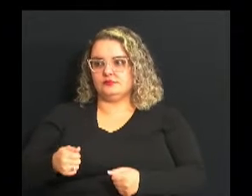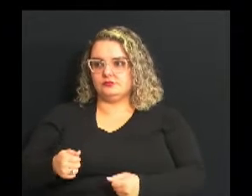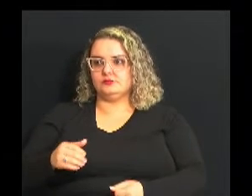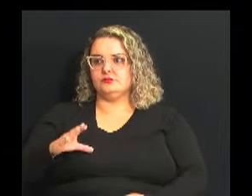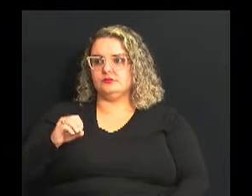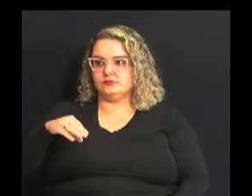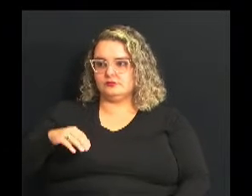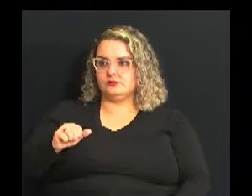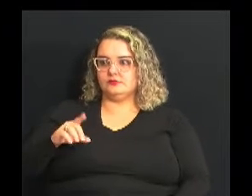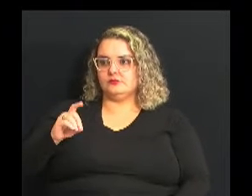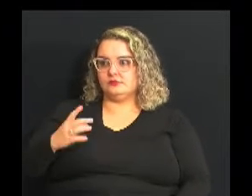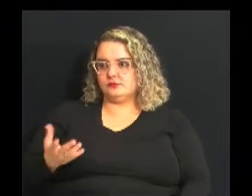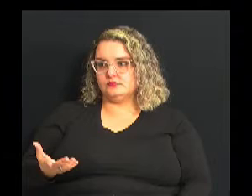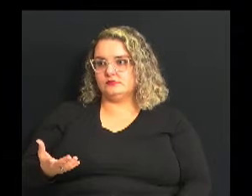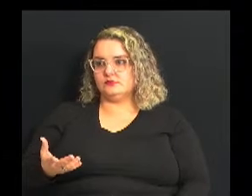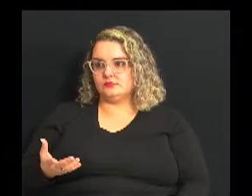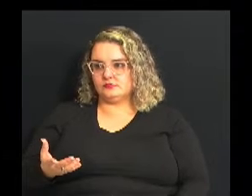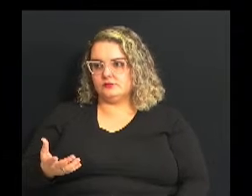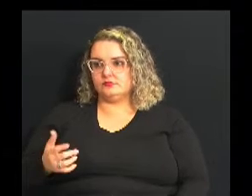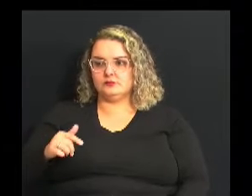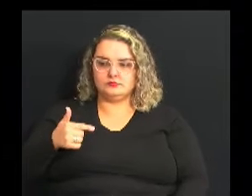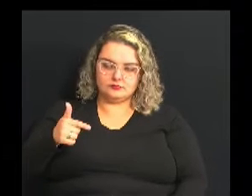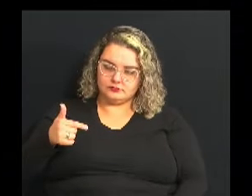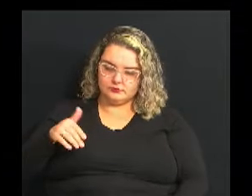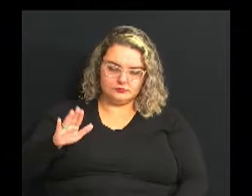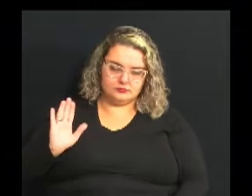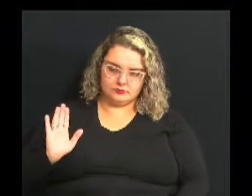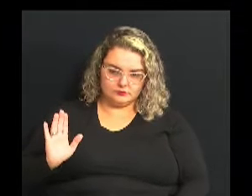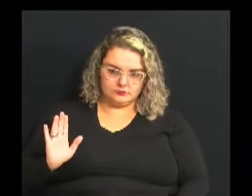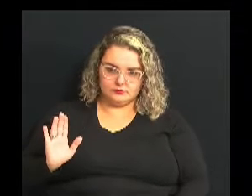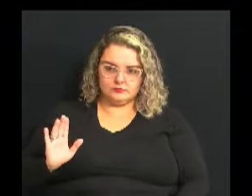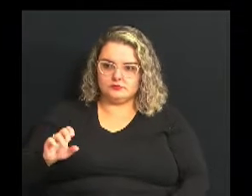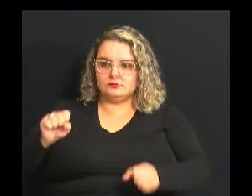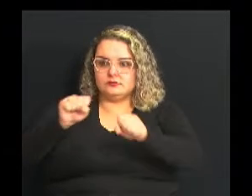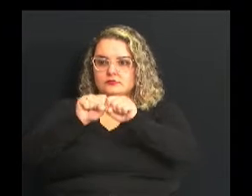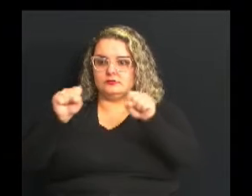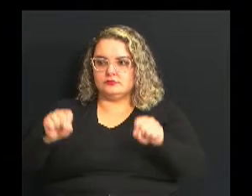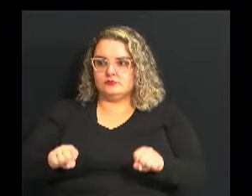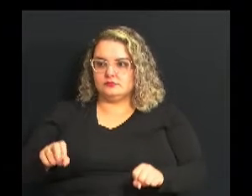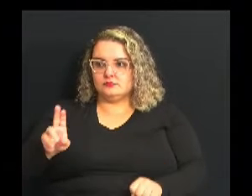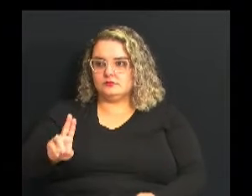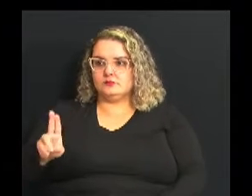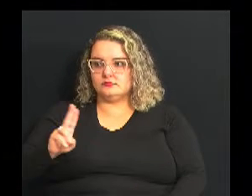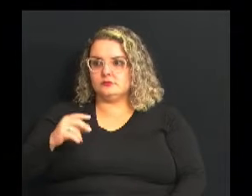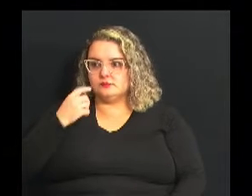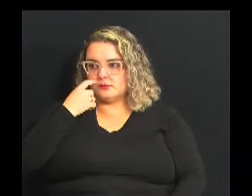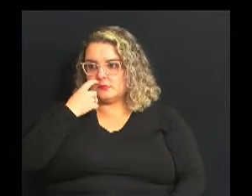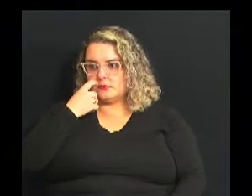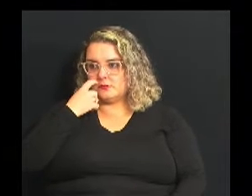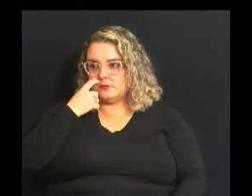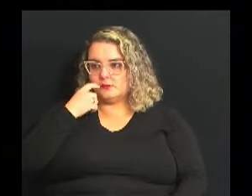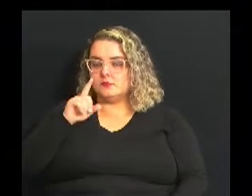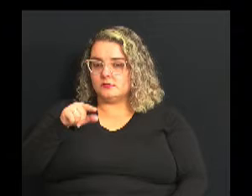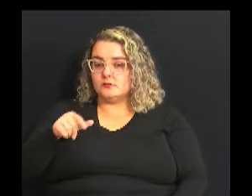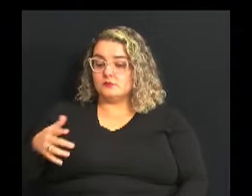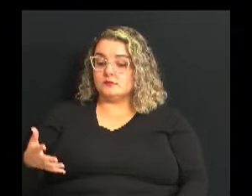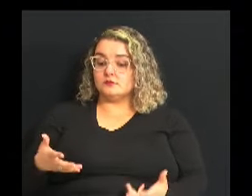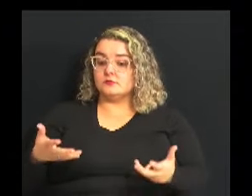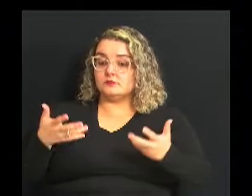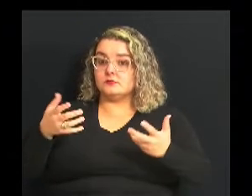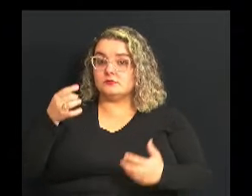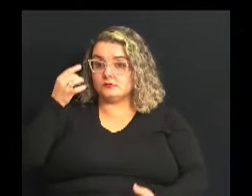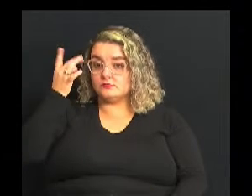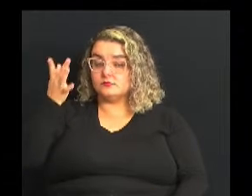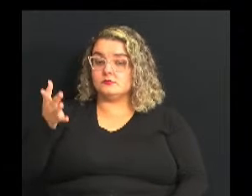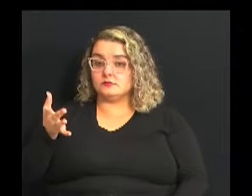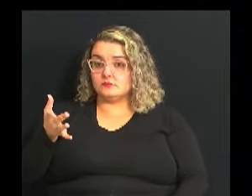linha de comando, isso daí já não existe mais, né? Esse sistema que a gente usa, ele é bem intuitivo, ele é fácil de